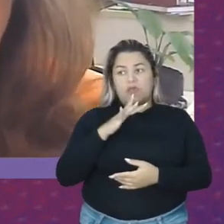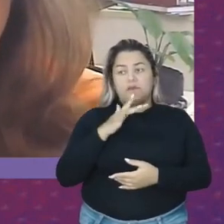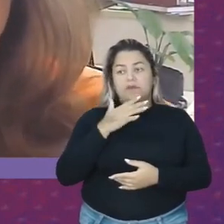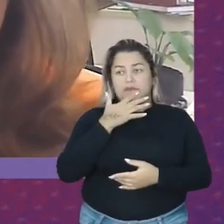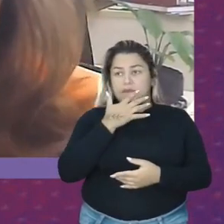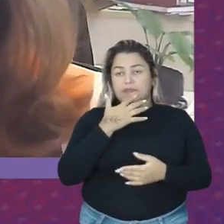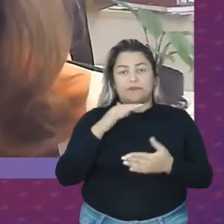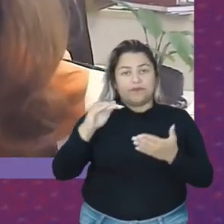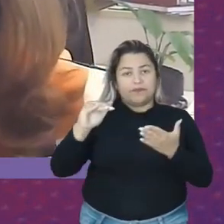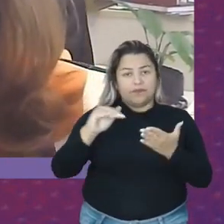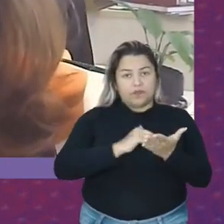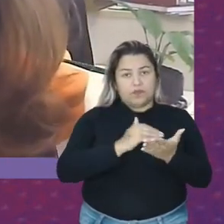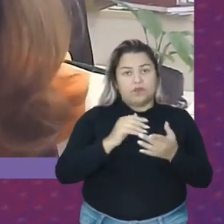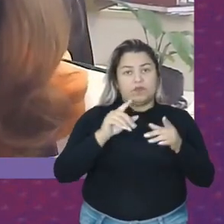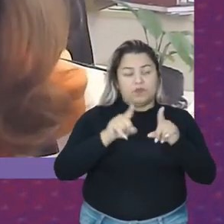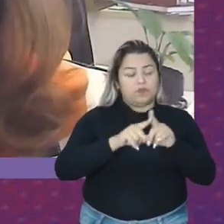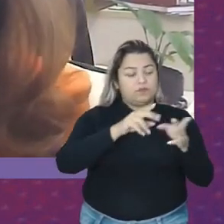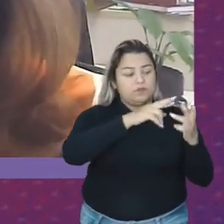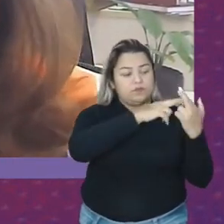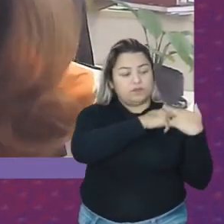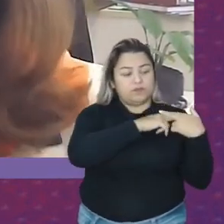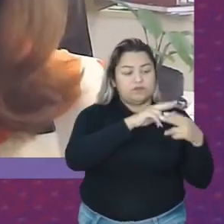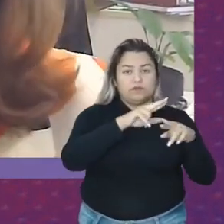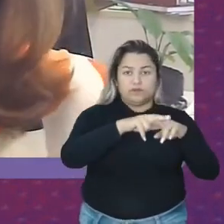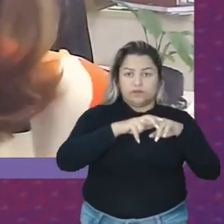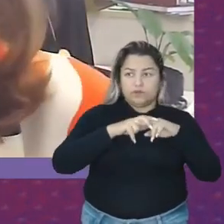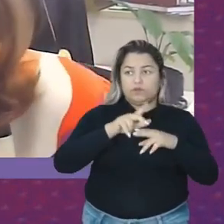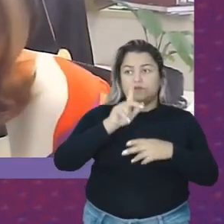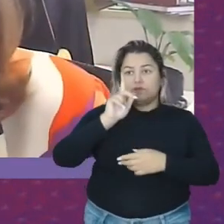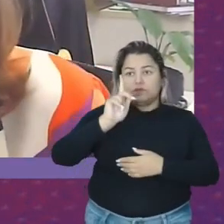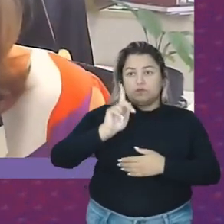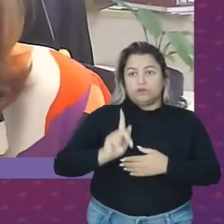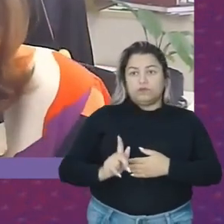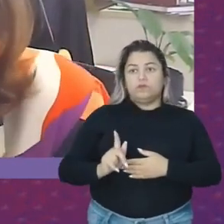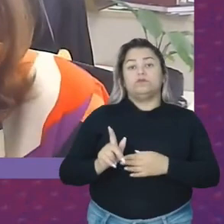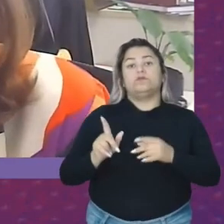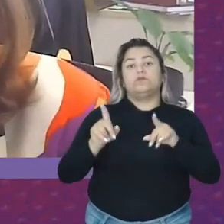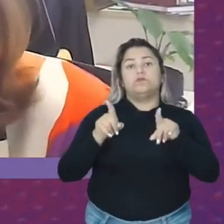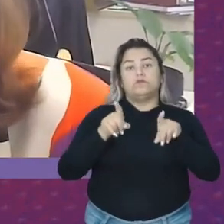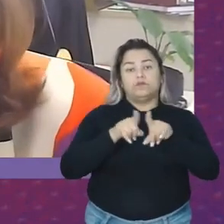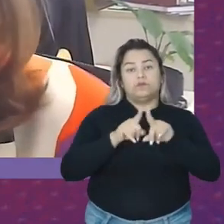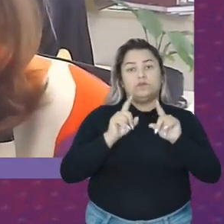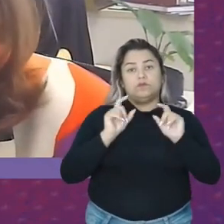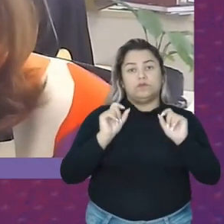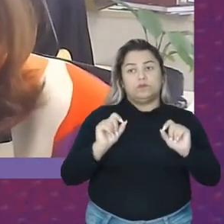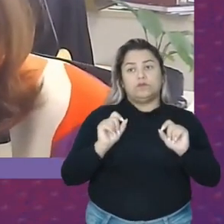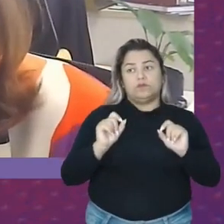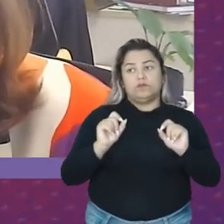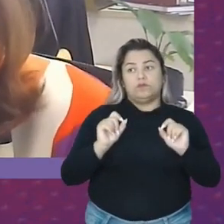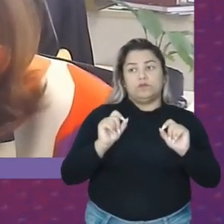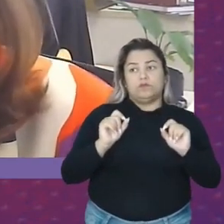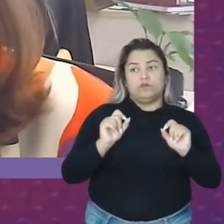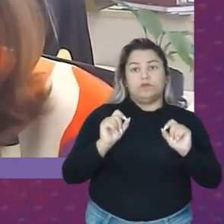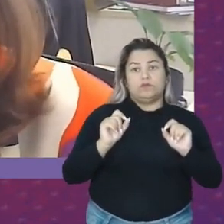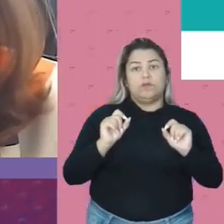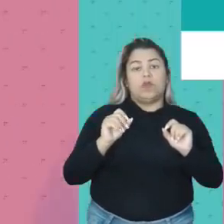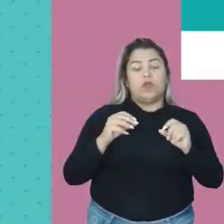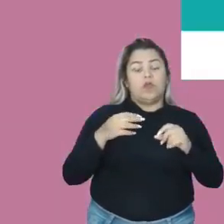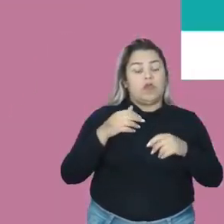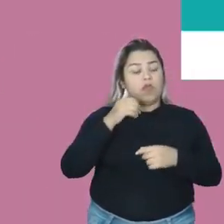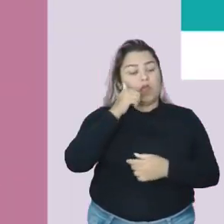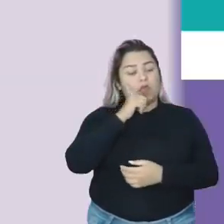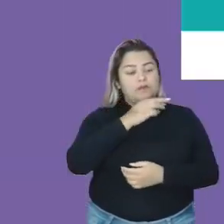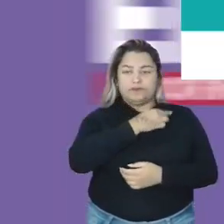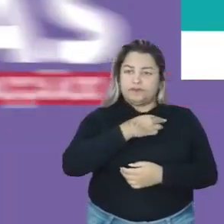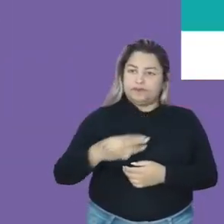a Secretaria Executiva é responsável pela gestão, pela administração e coordenação, junto com o gabinete da ministra, do